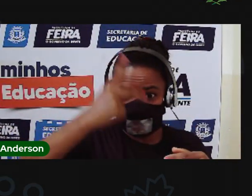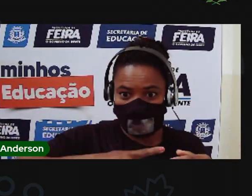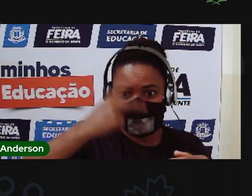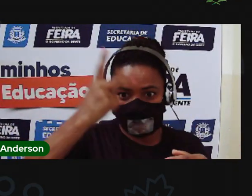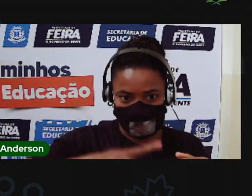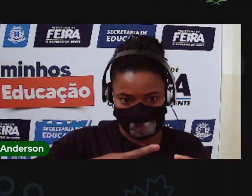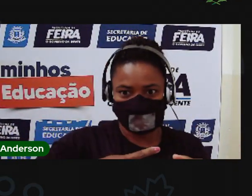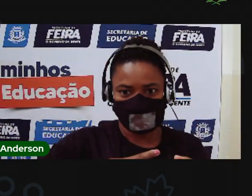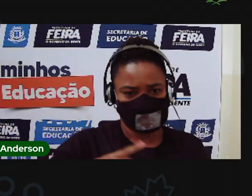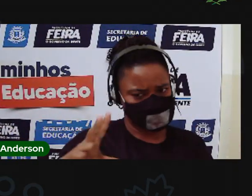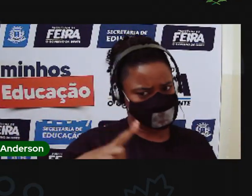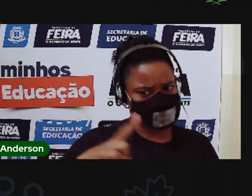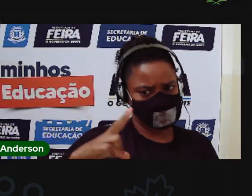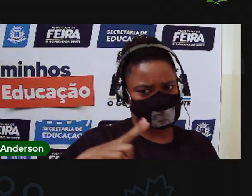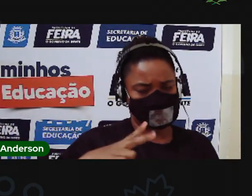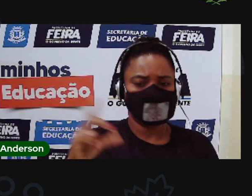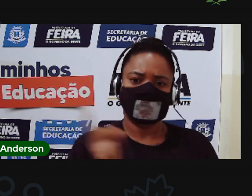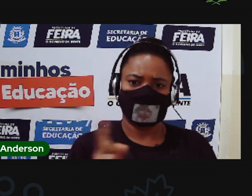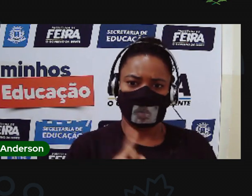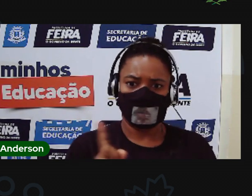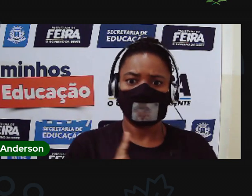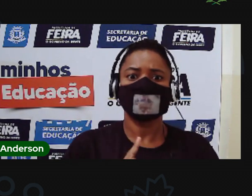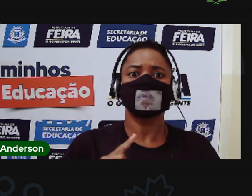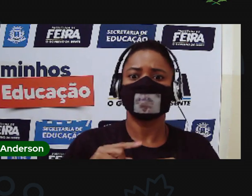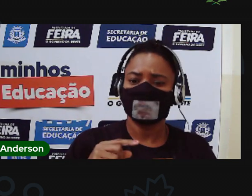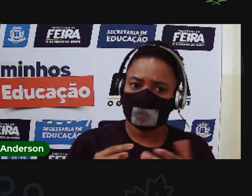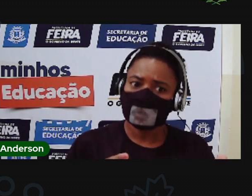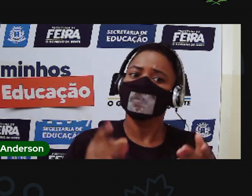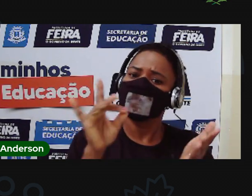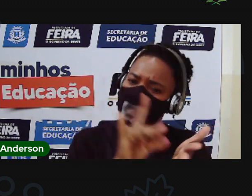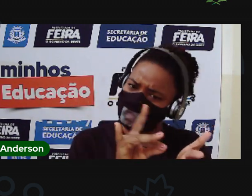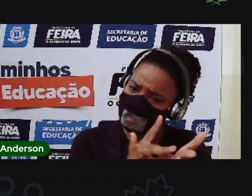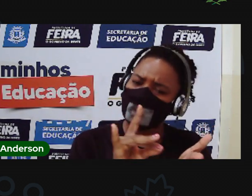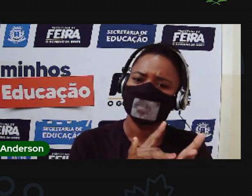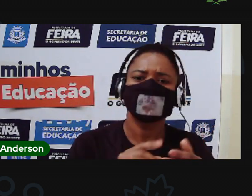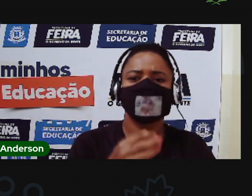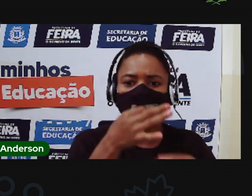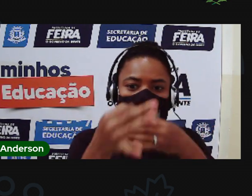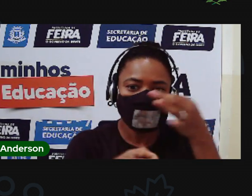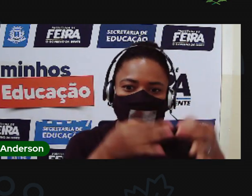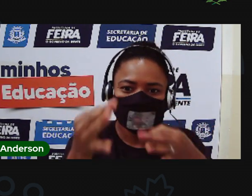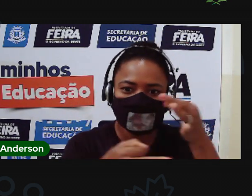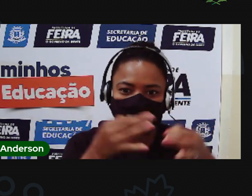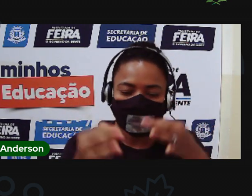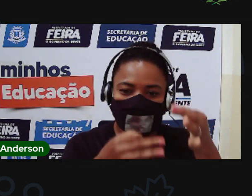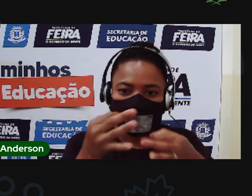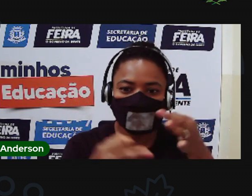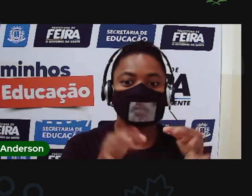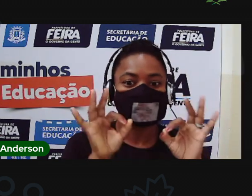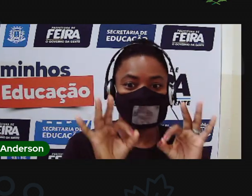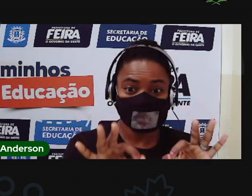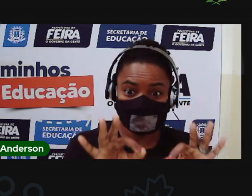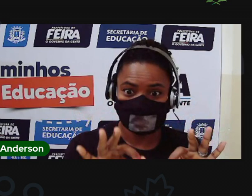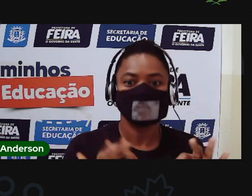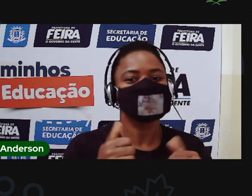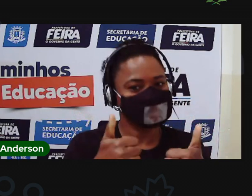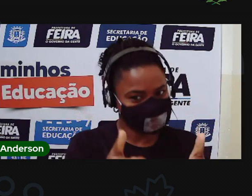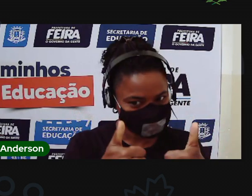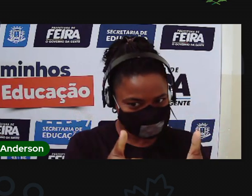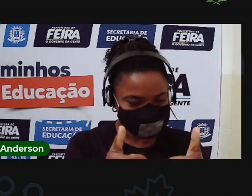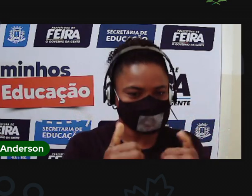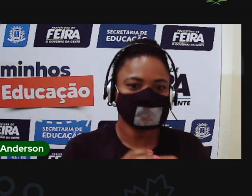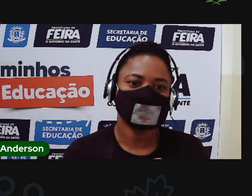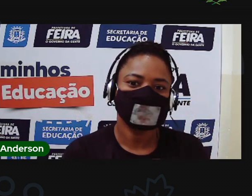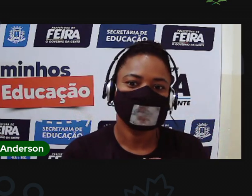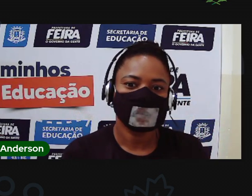tudo isso mesmo, né? É tudo isso e mais um pouco. A gente vai agora estar vendo...